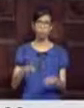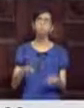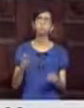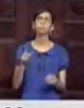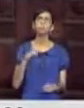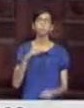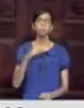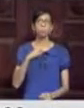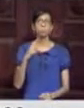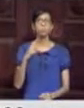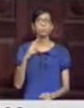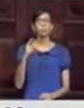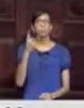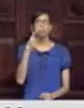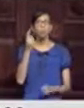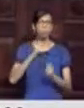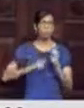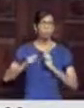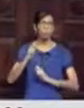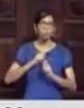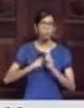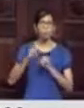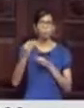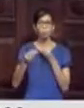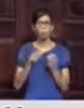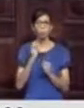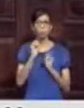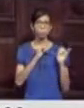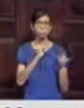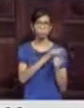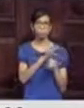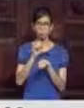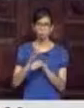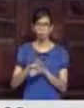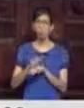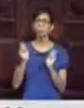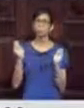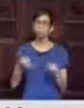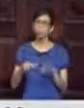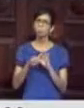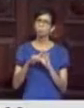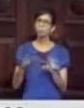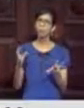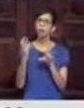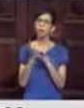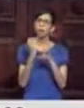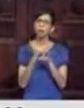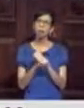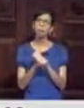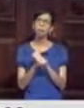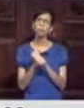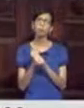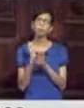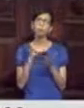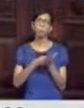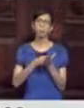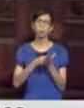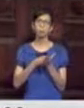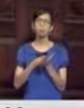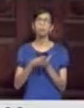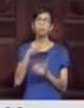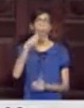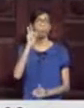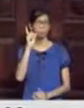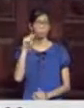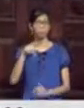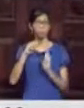tendo completo controle das informações que permitem fazer o cálculo tarifário. Ontem, aqui